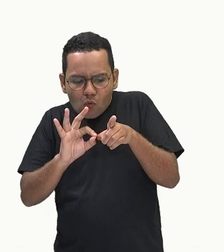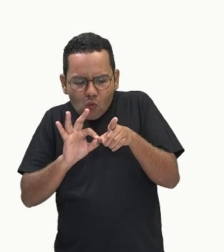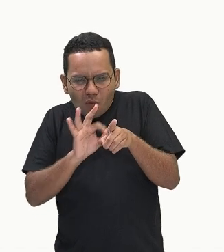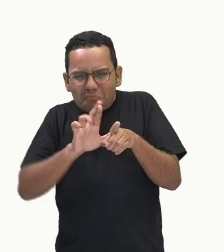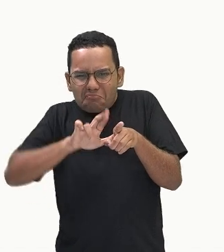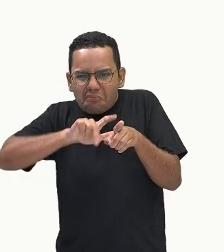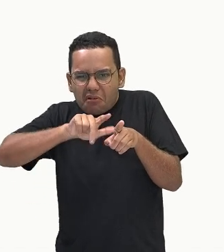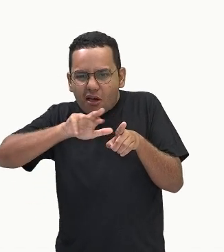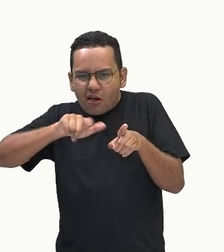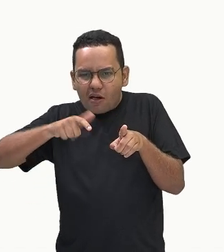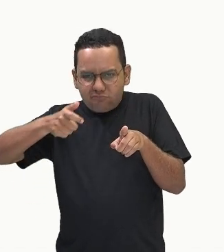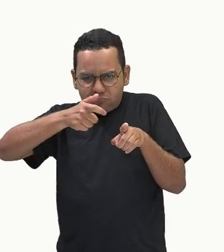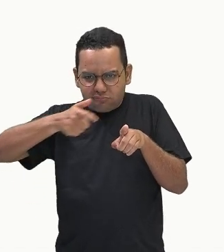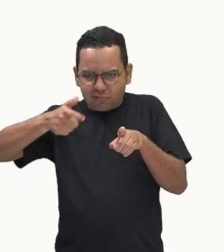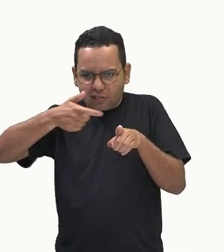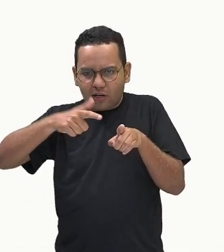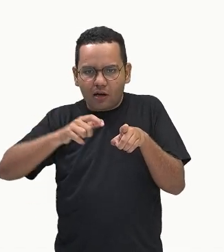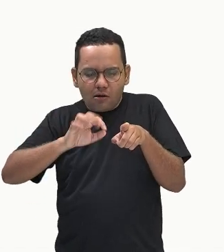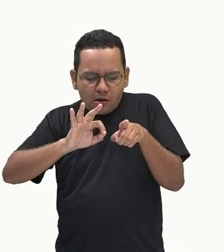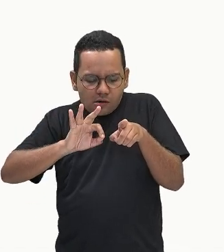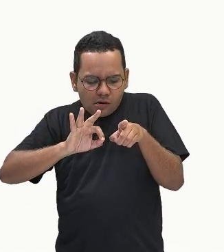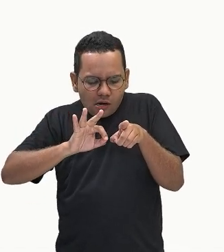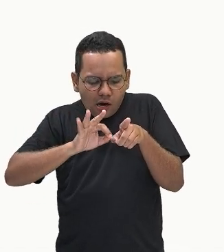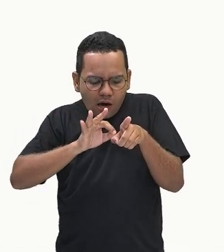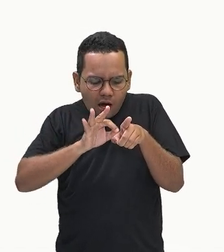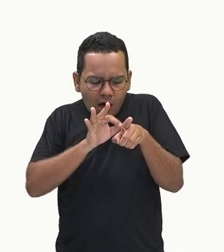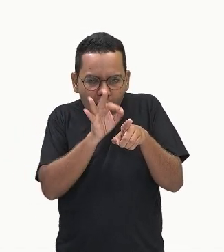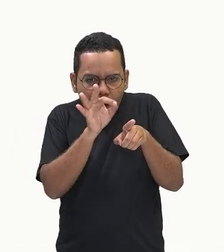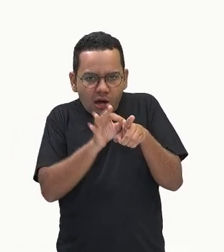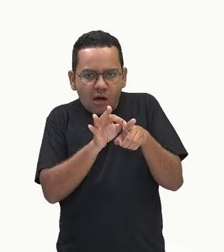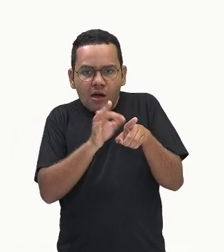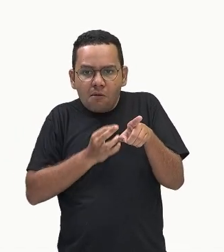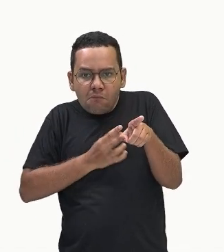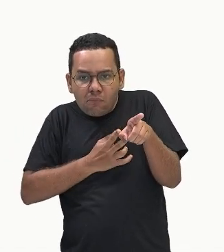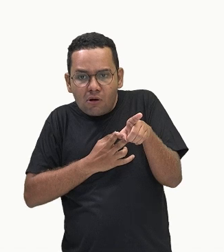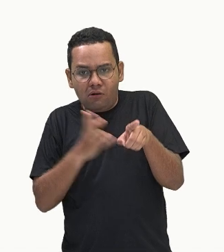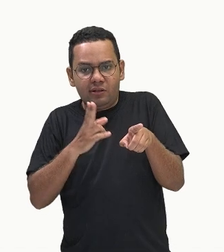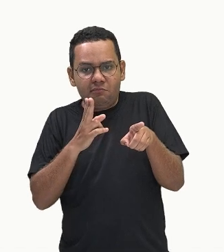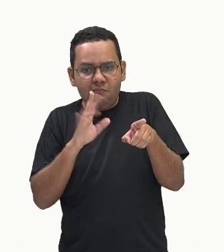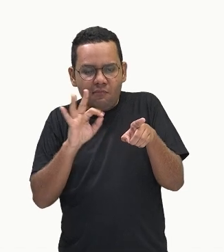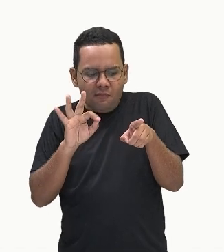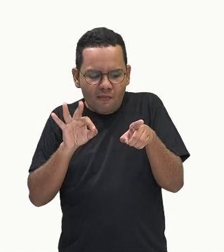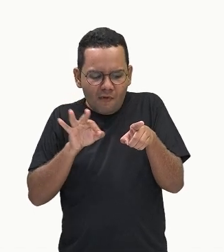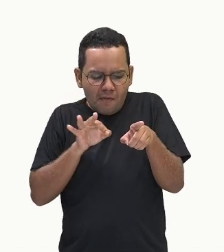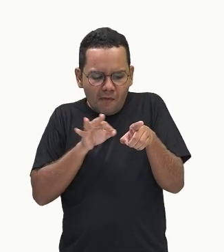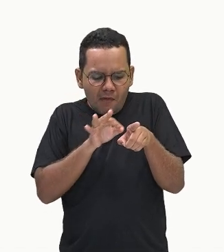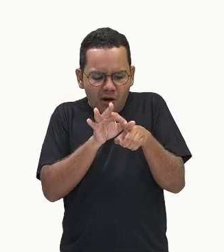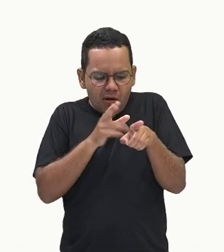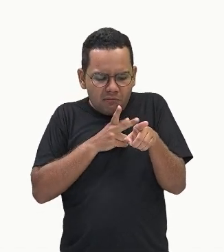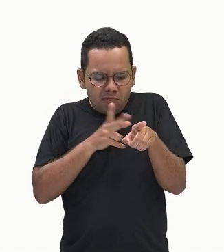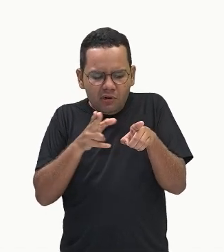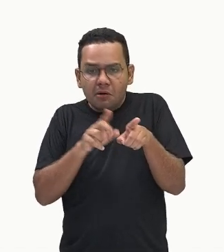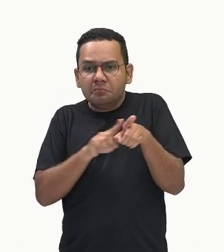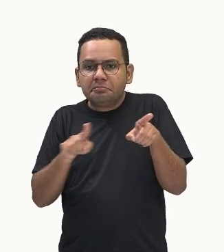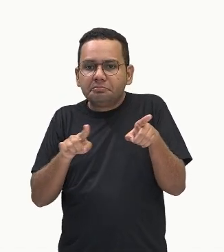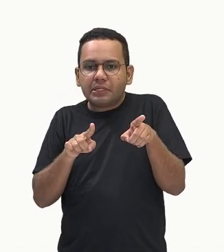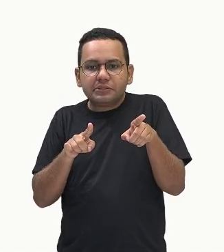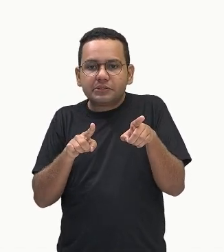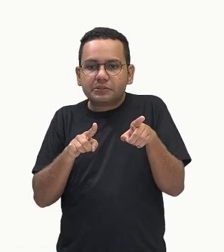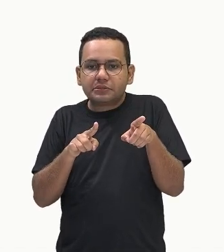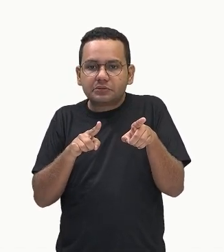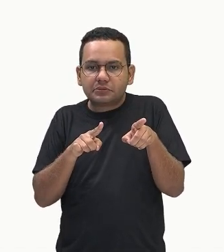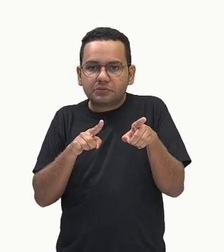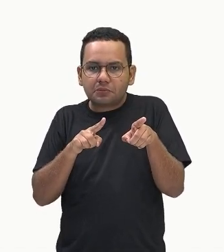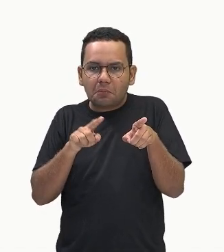do trato genital masculino, ele vai ser cortado, o médico vai isolar e aí o espermatozoide não sai mais